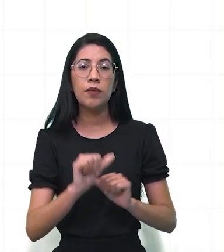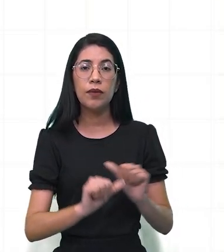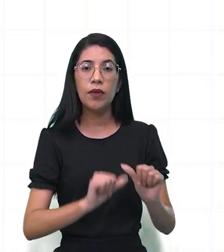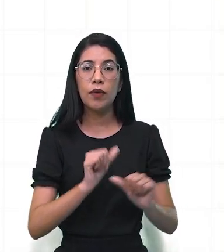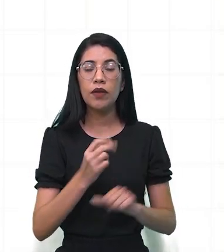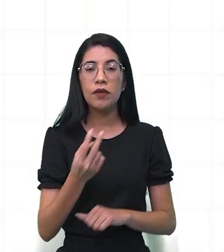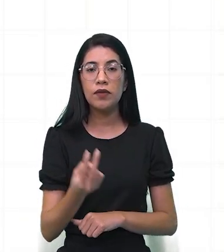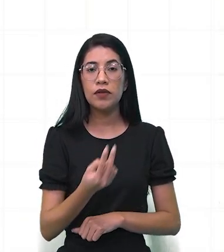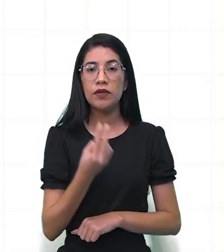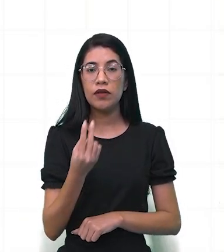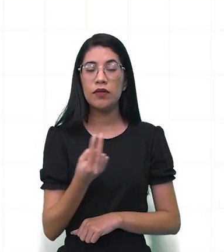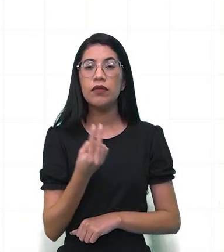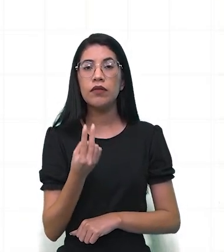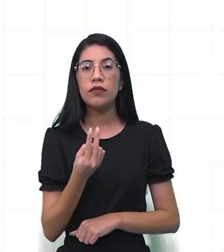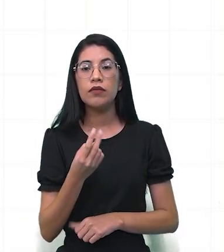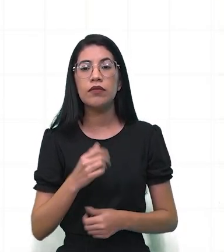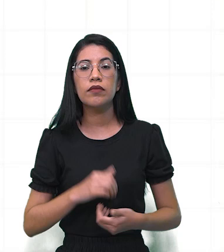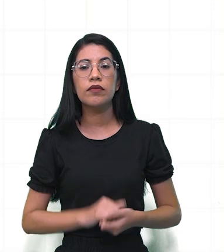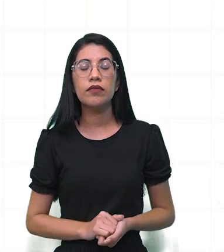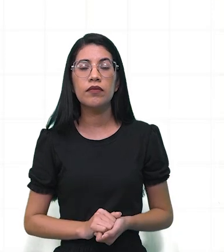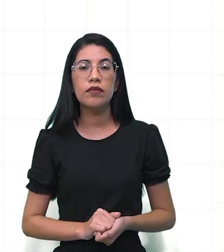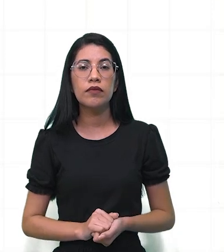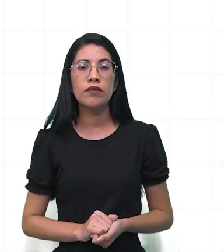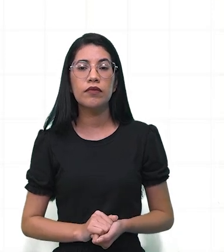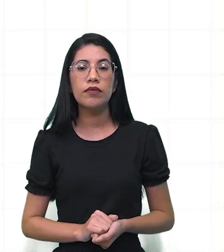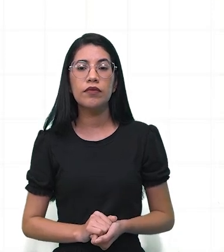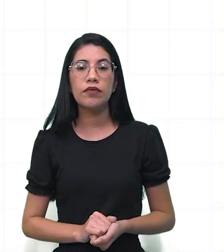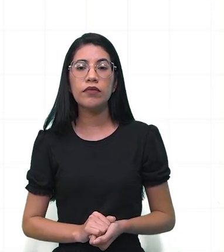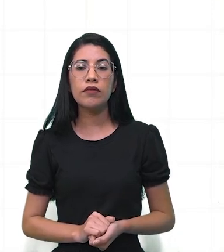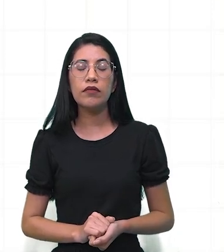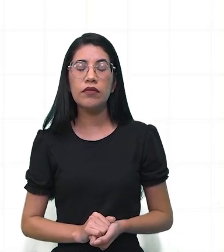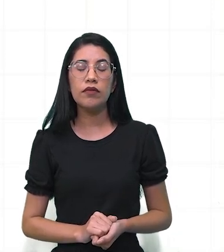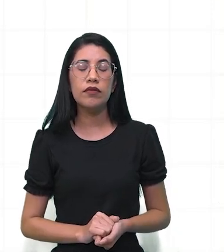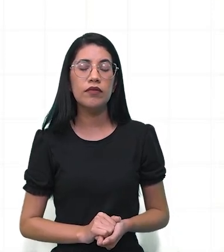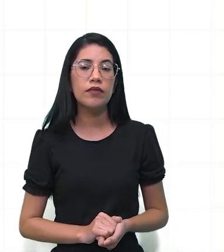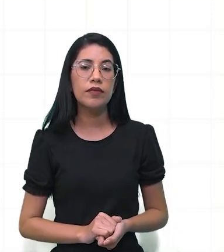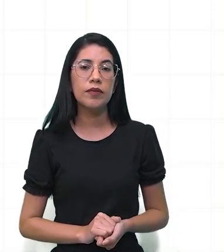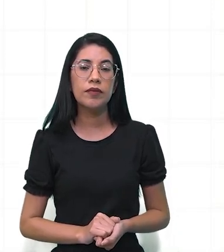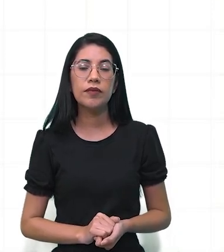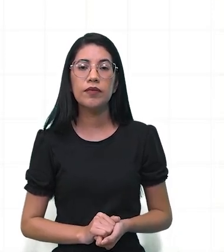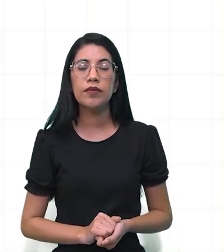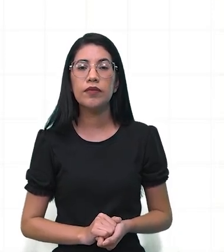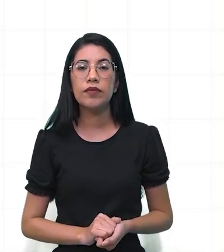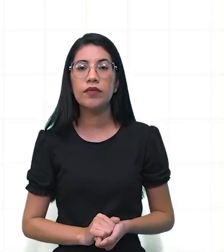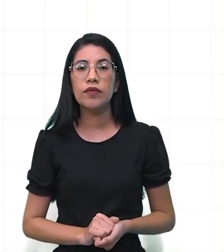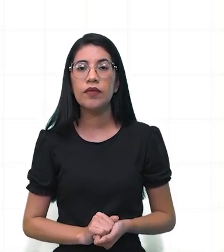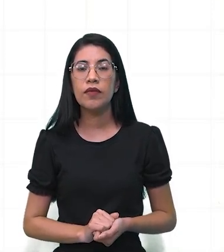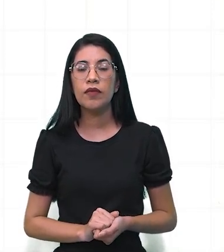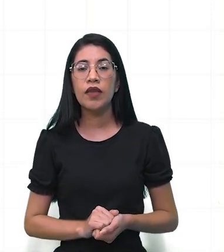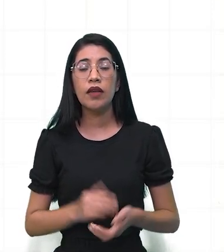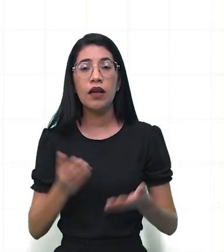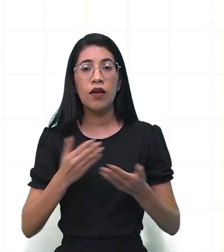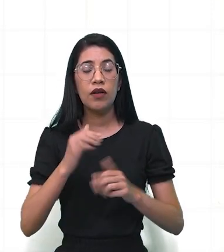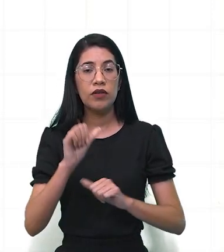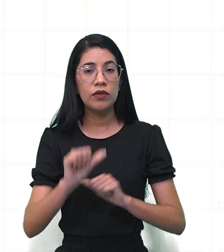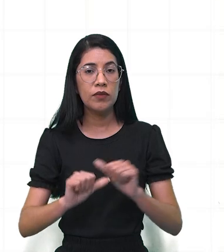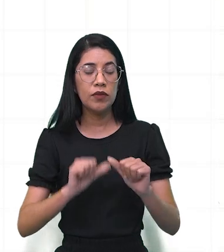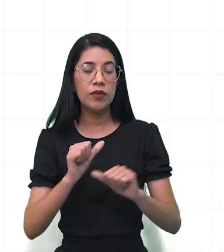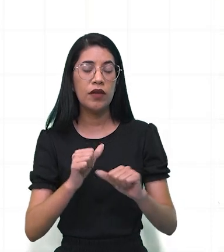mudar esses valores aqui, né? Veja bem. Vamos supor que a gente coloque aqui agora